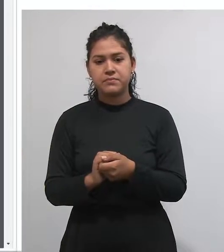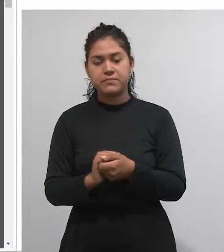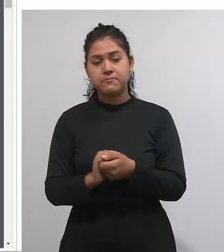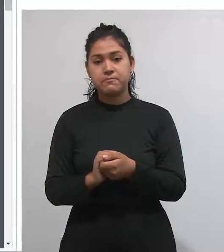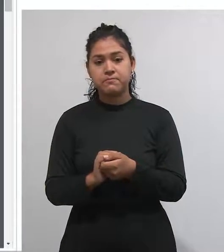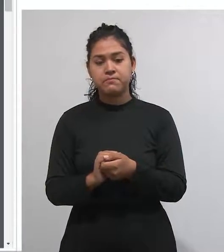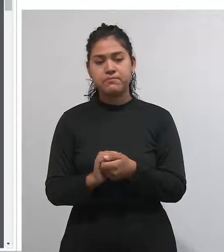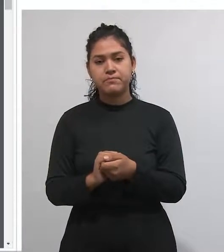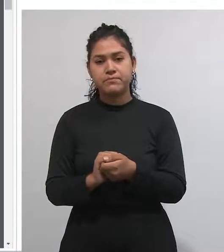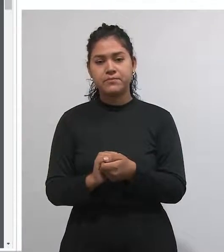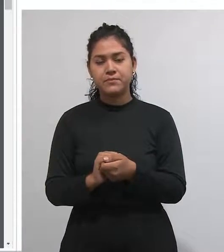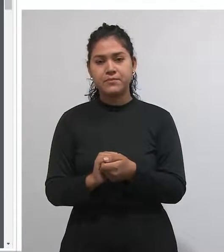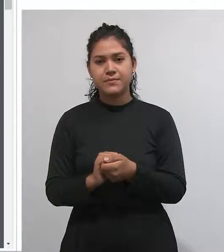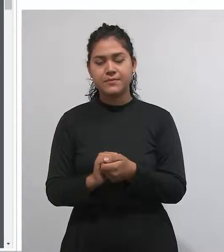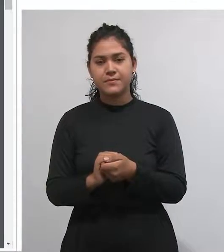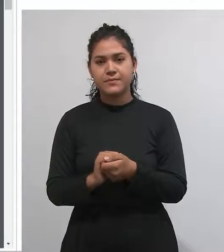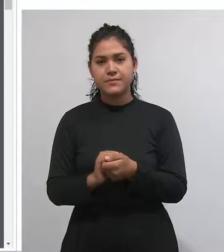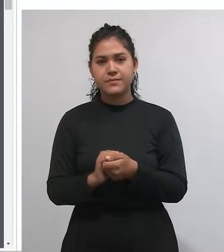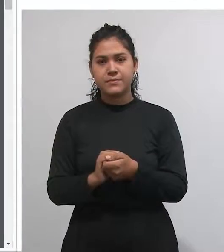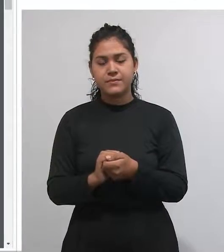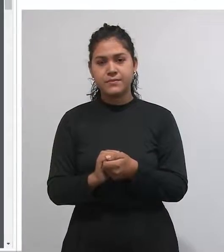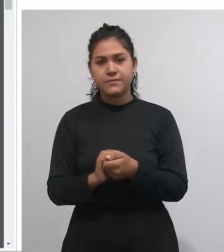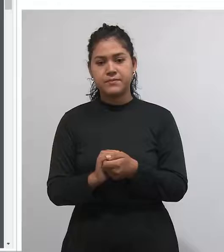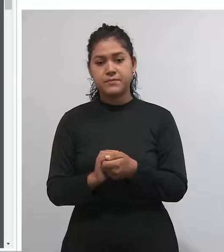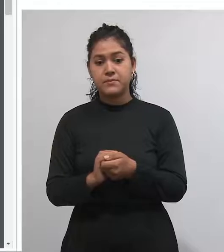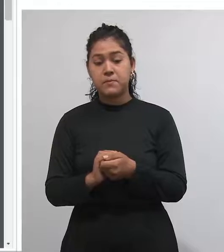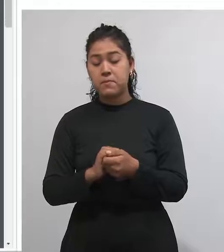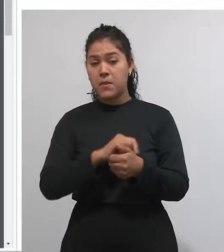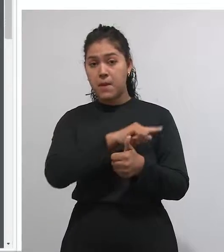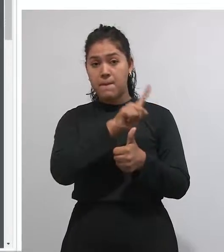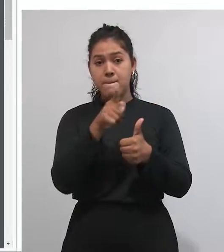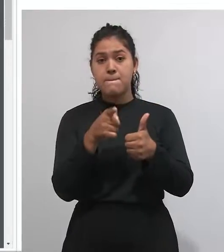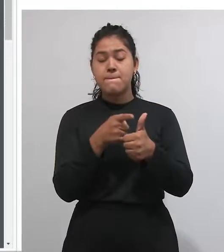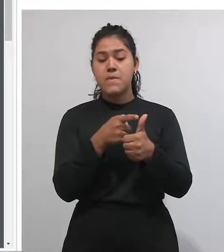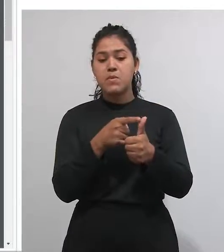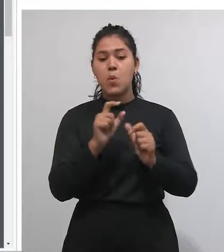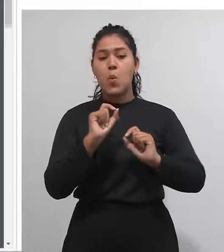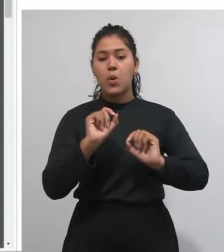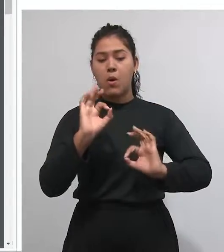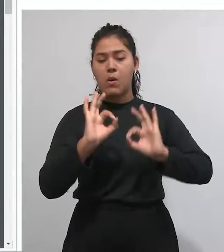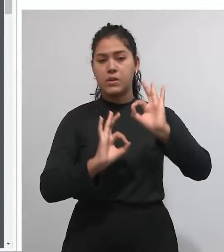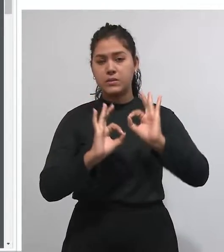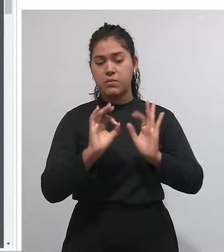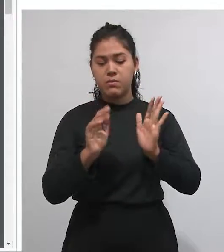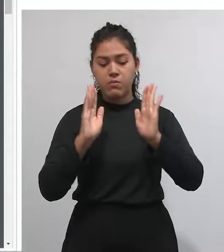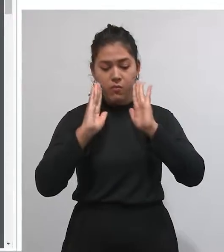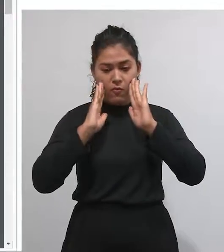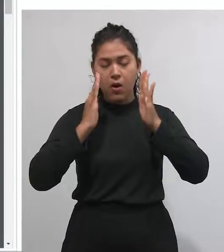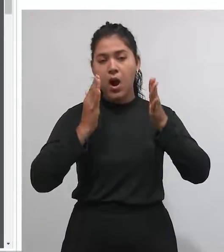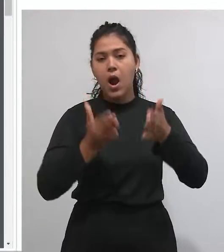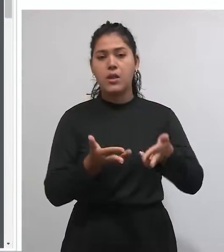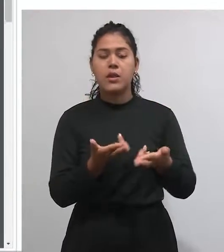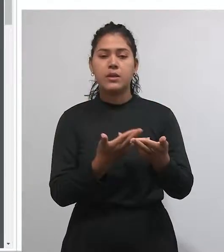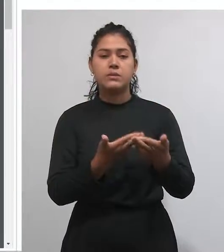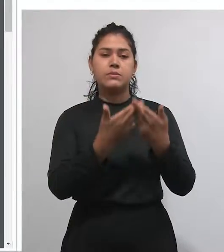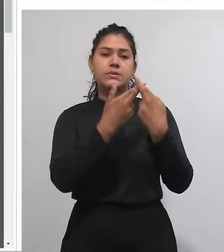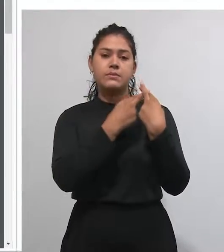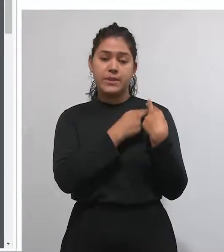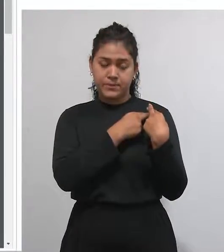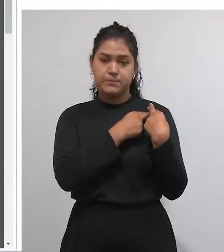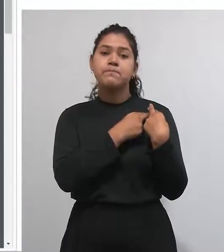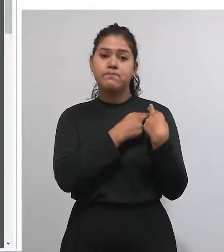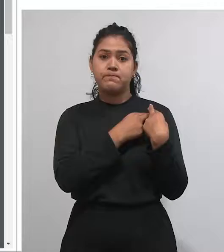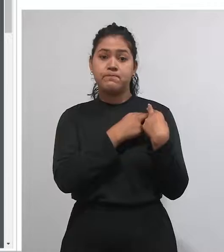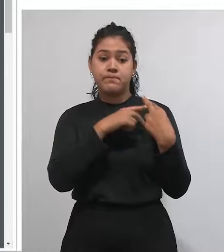vocês organizarem. Então, nós temos aqui o esquema. Esse primeiro esquema é o esquema das responsabilidades. Então,